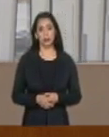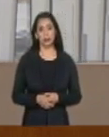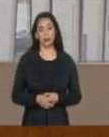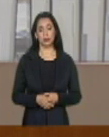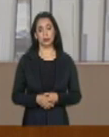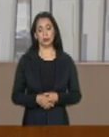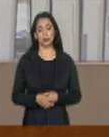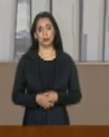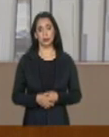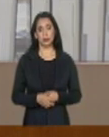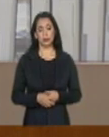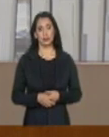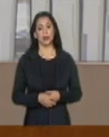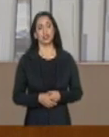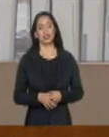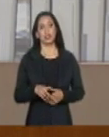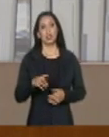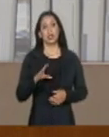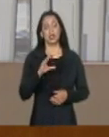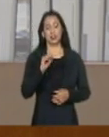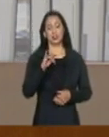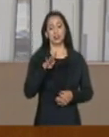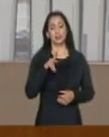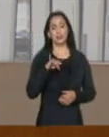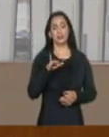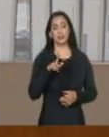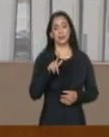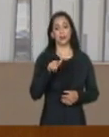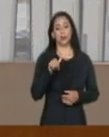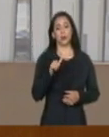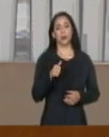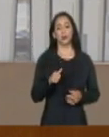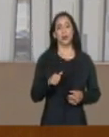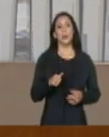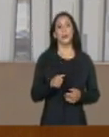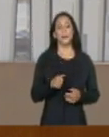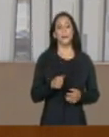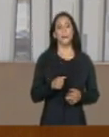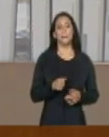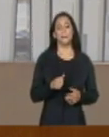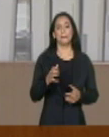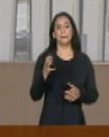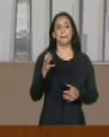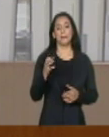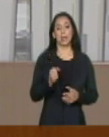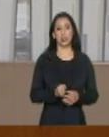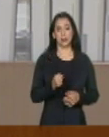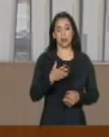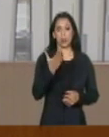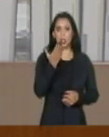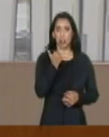A prisão civil por inadimplência de pensão alimentícia, que eu já fiz referência.